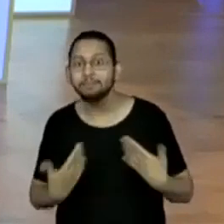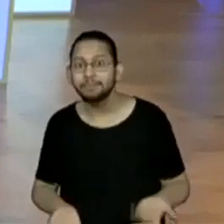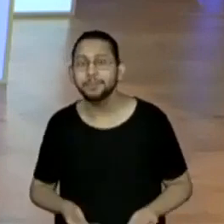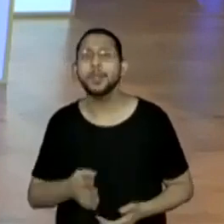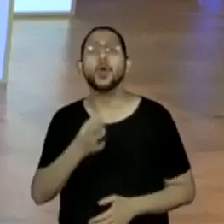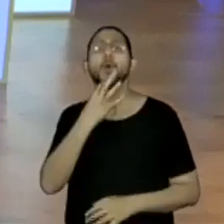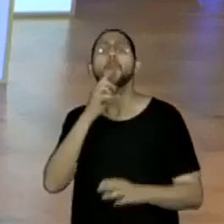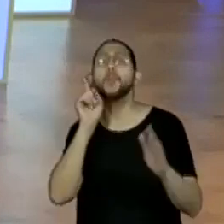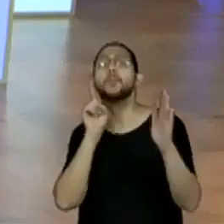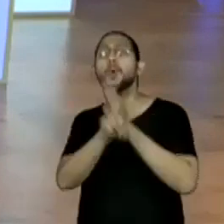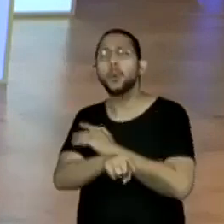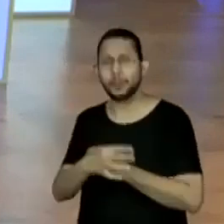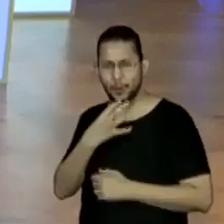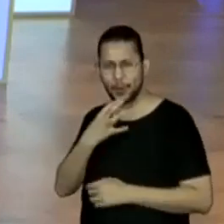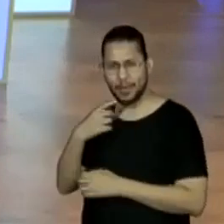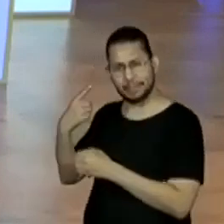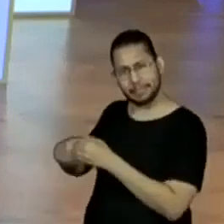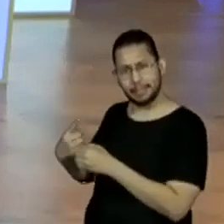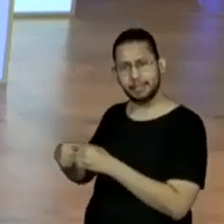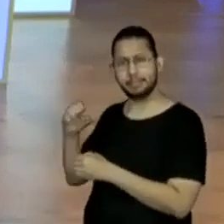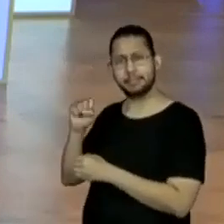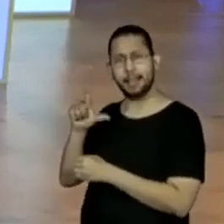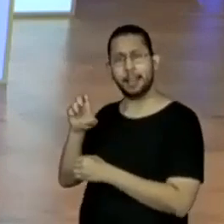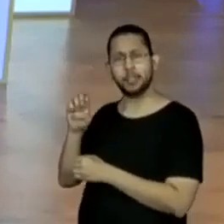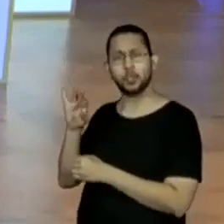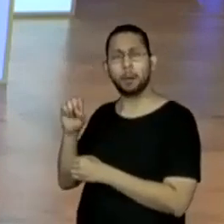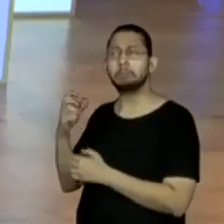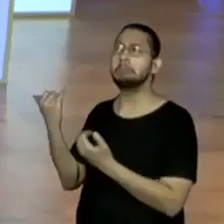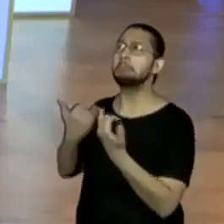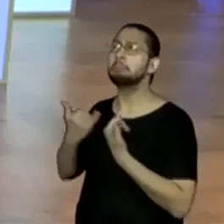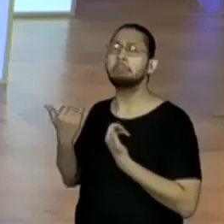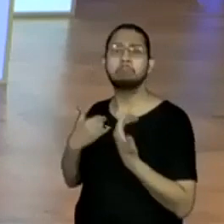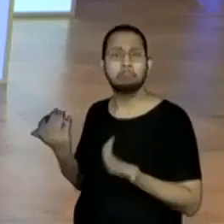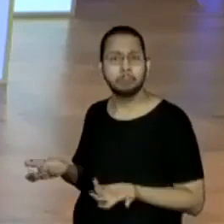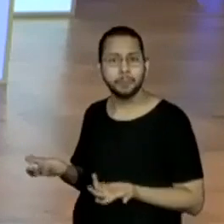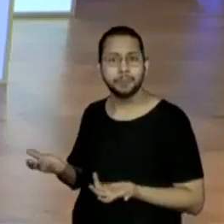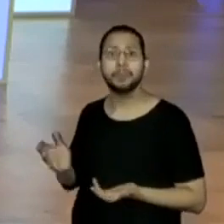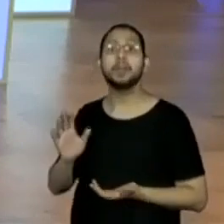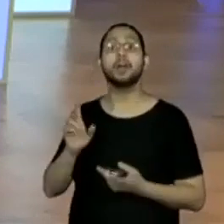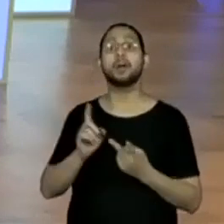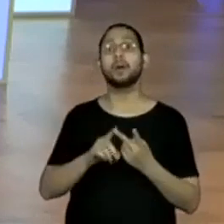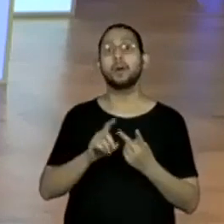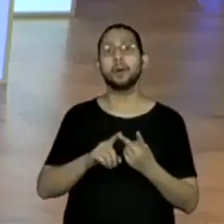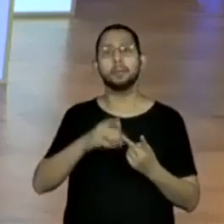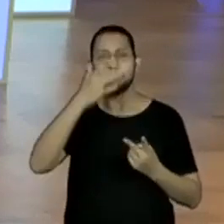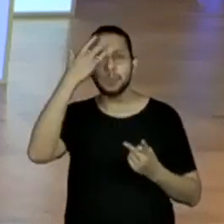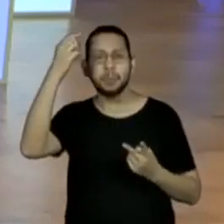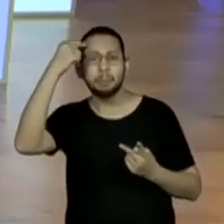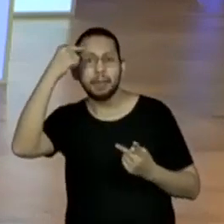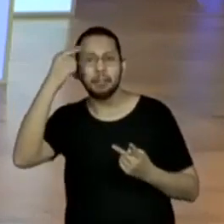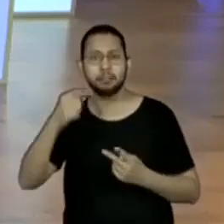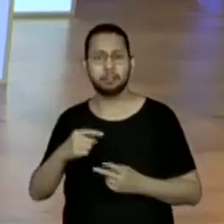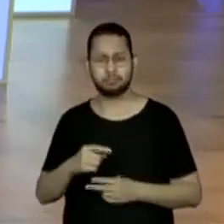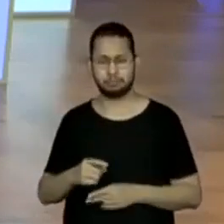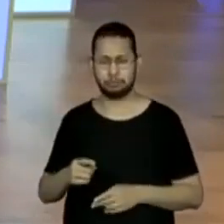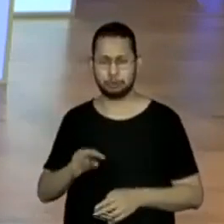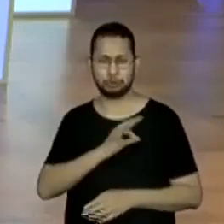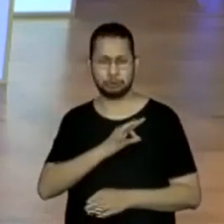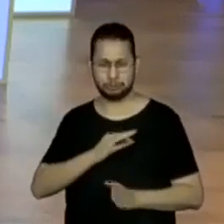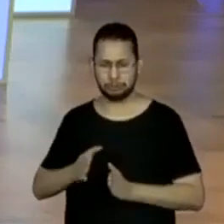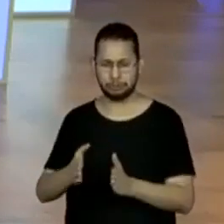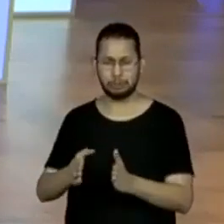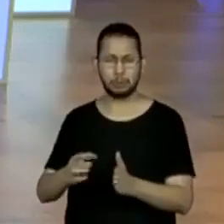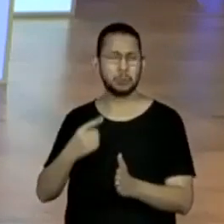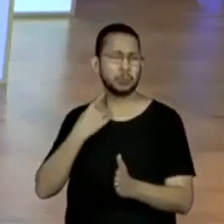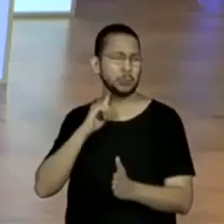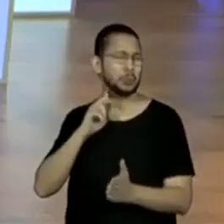em Salesópolis? Ou quem achava que o Rio Tietê era apenas sujo? Vamos lá? Eu vou contar para vocês. Eu,